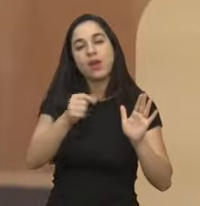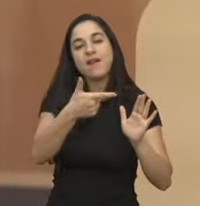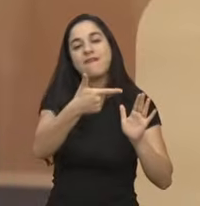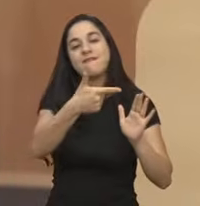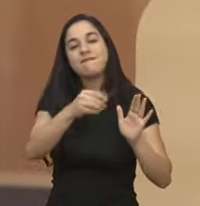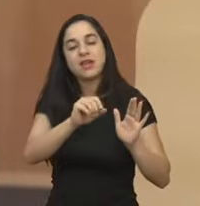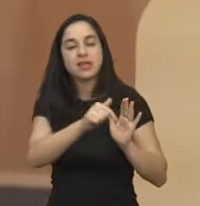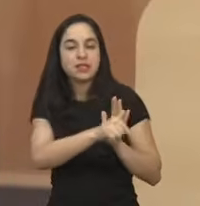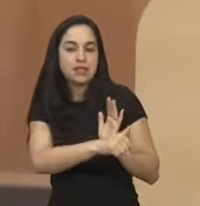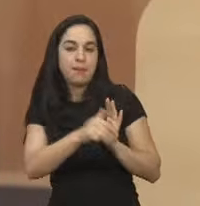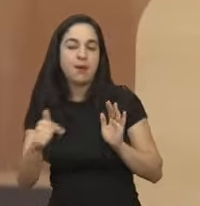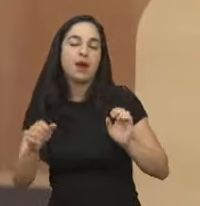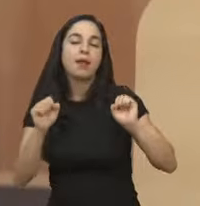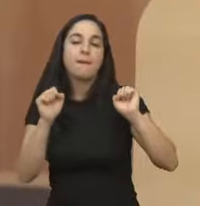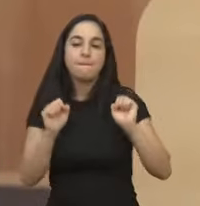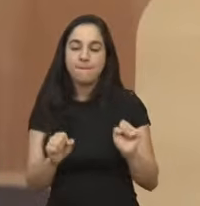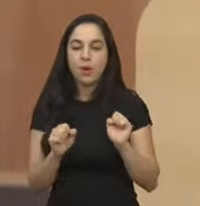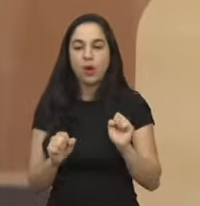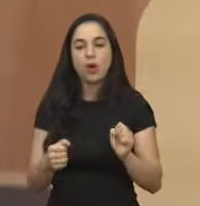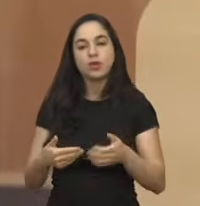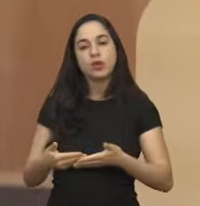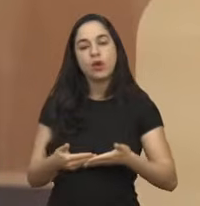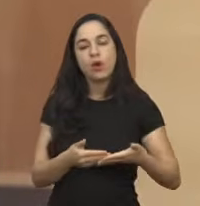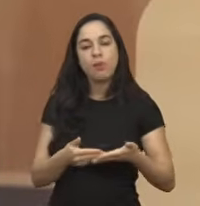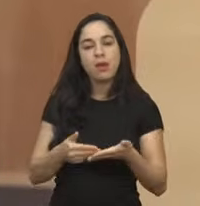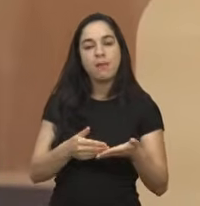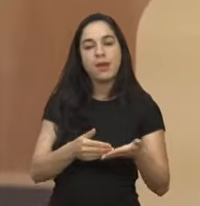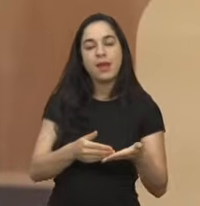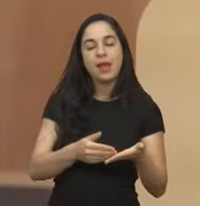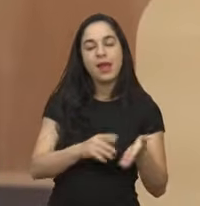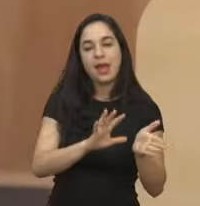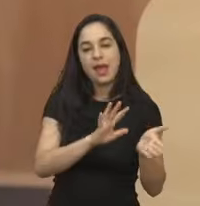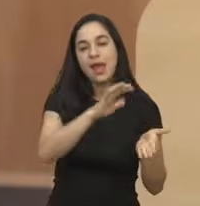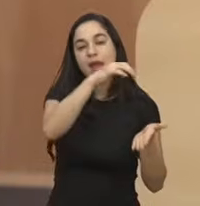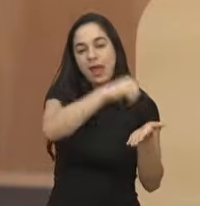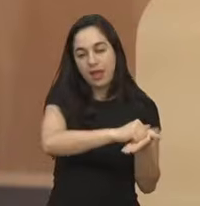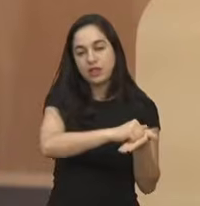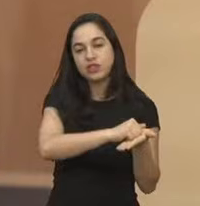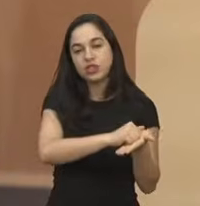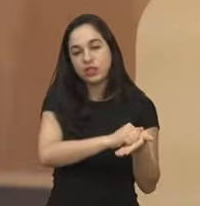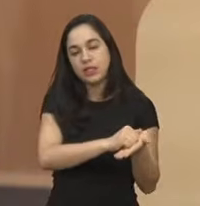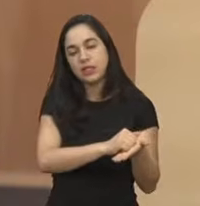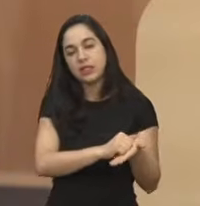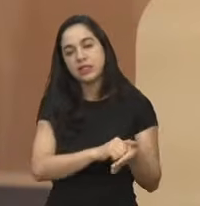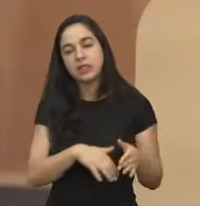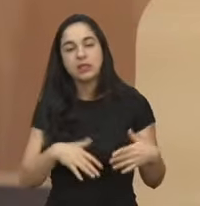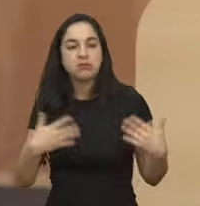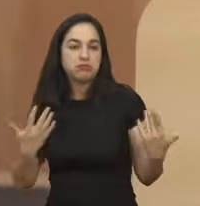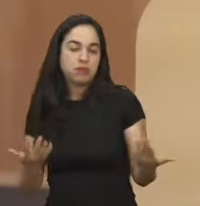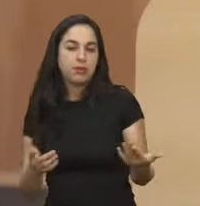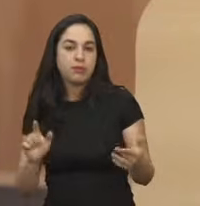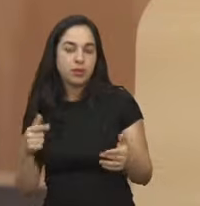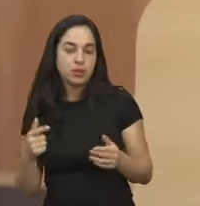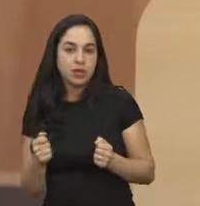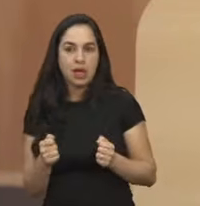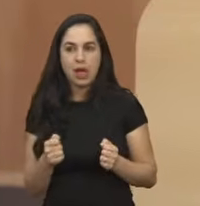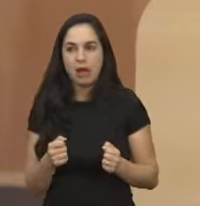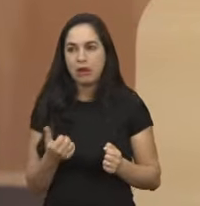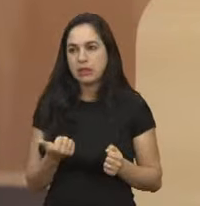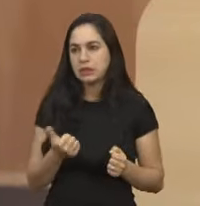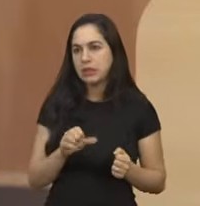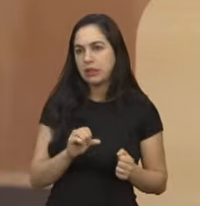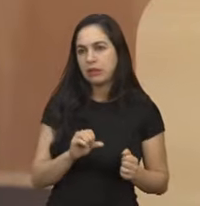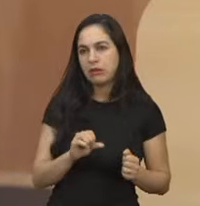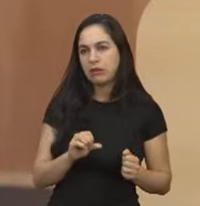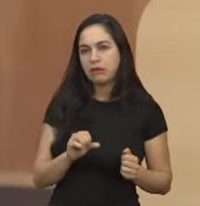registrar no nome do bebê e sepultamento. Mas o que muda de um de 20 semanas para um de 19, por exemplo, né? E o que